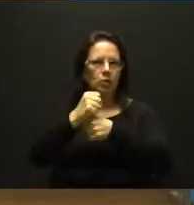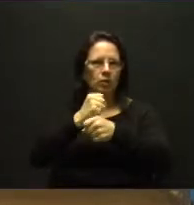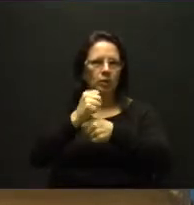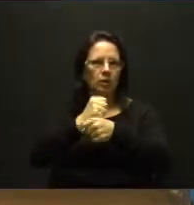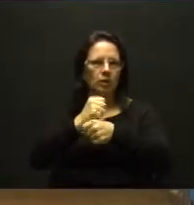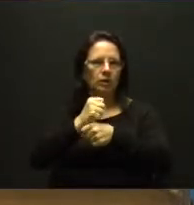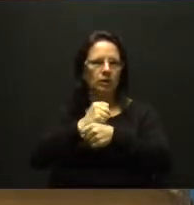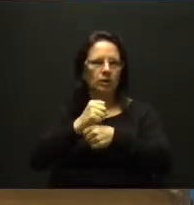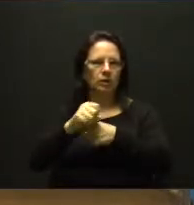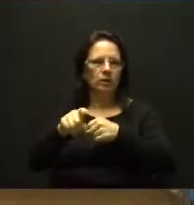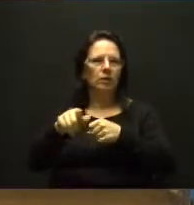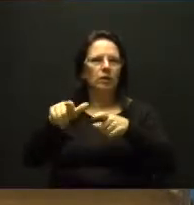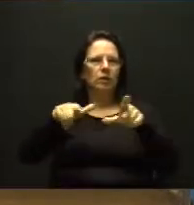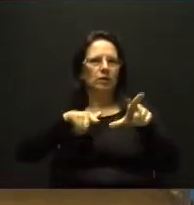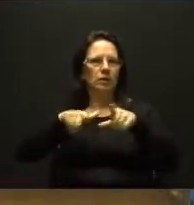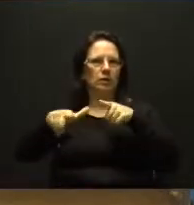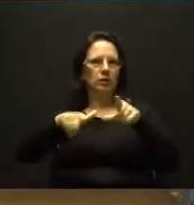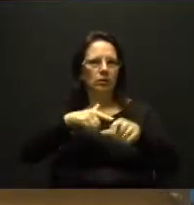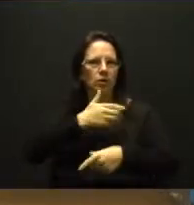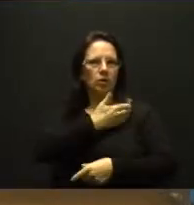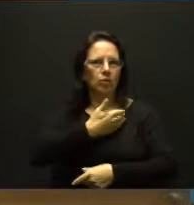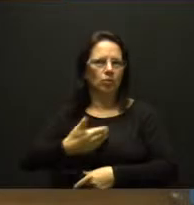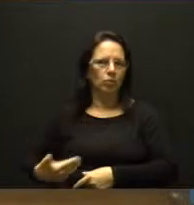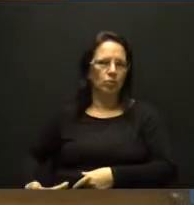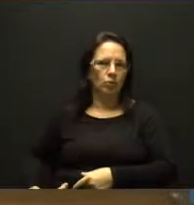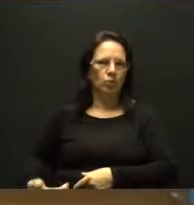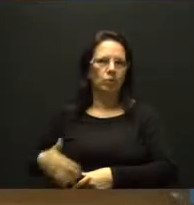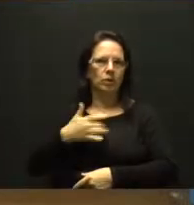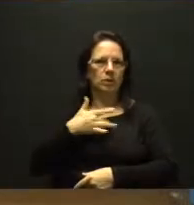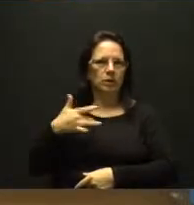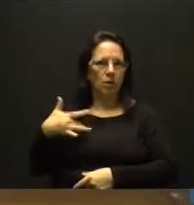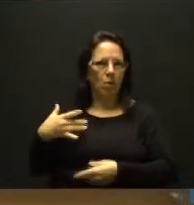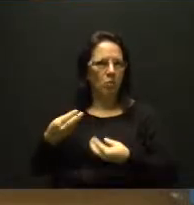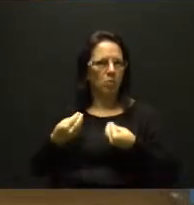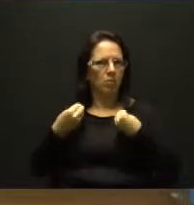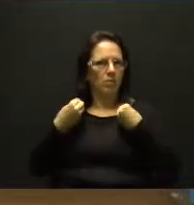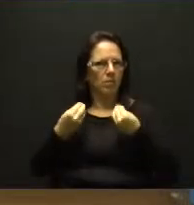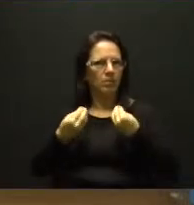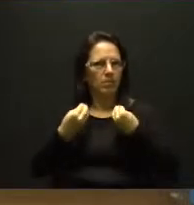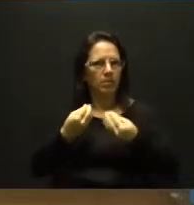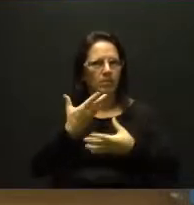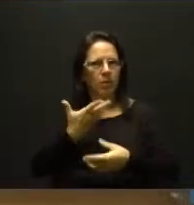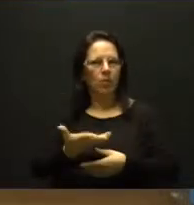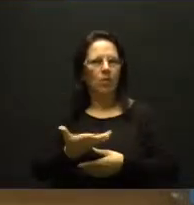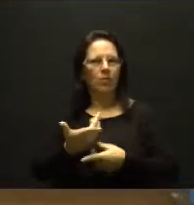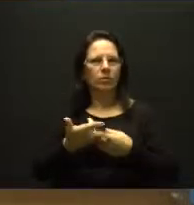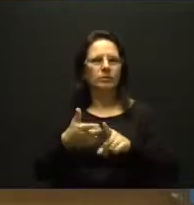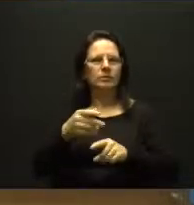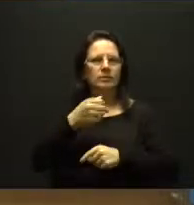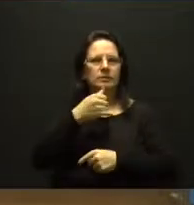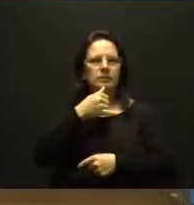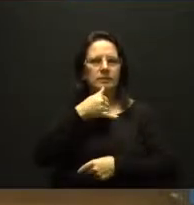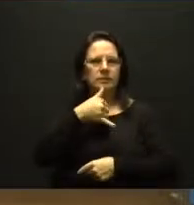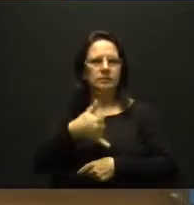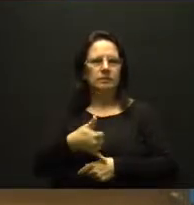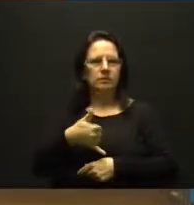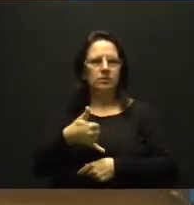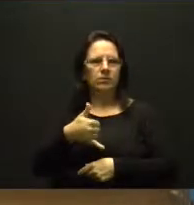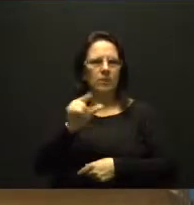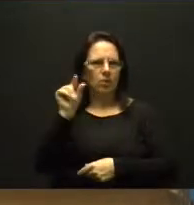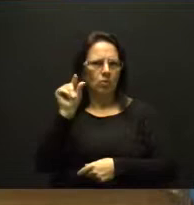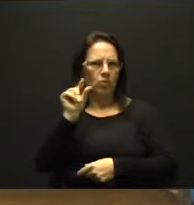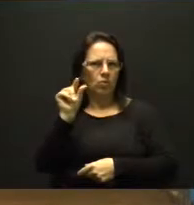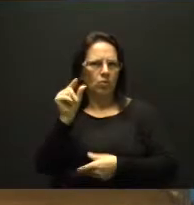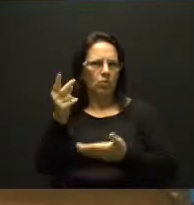efetivo serviço público de saúde com qualidade e infelizmente acho que há um